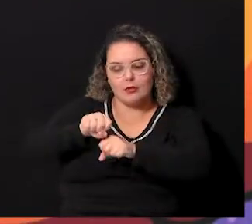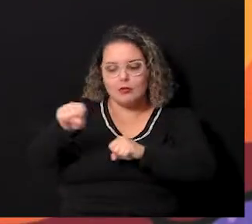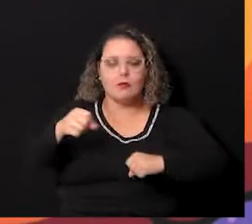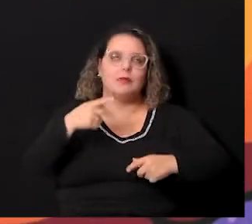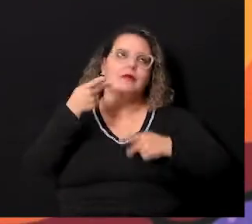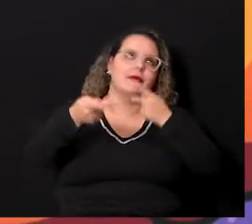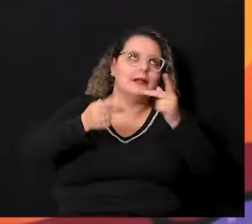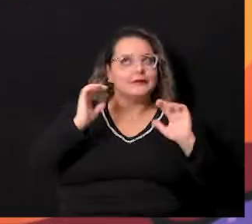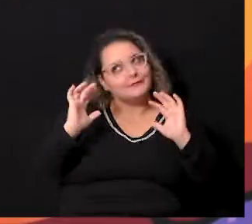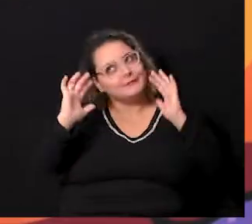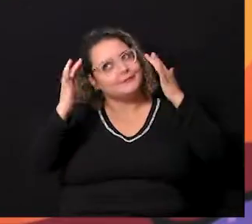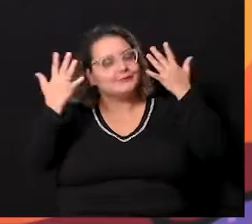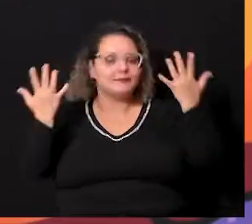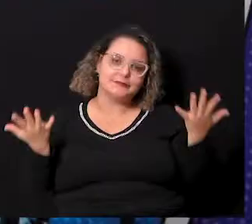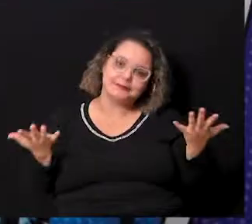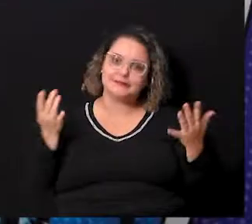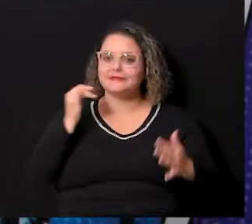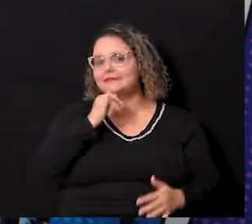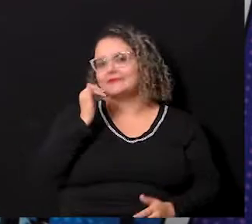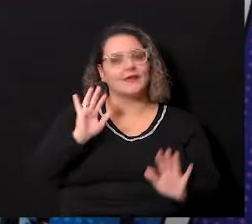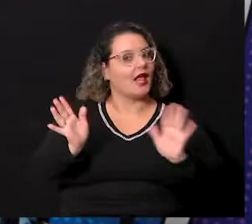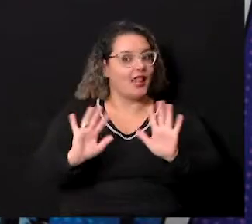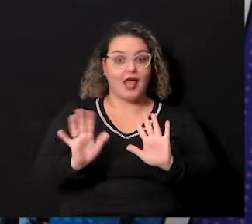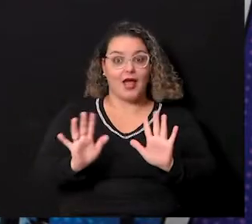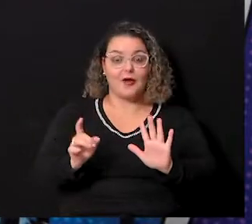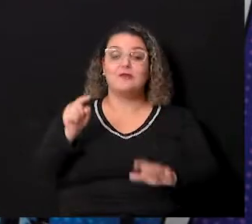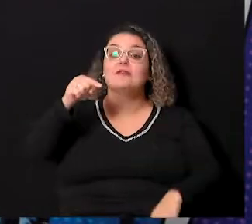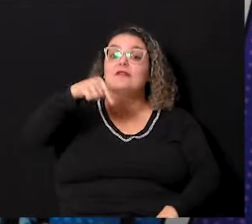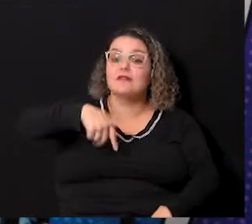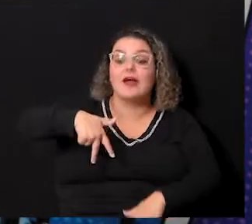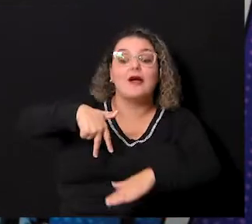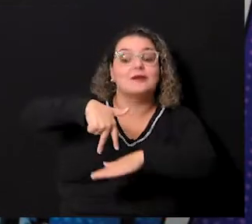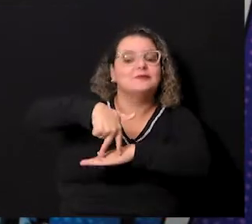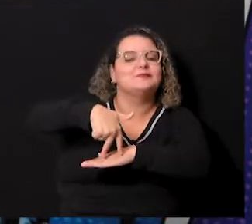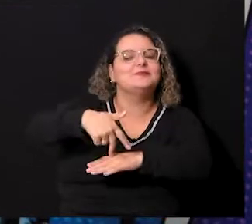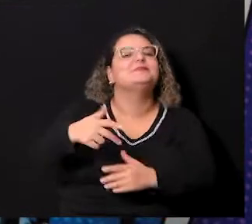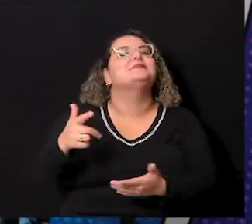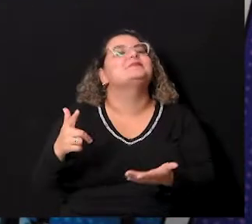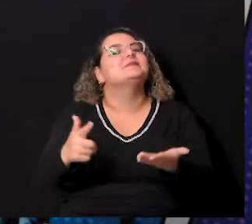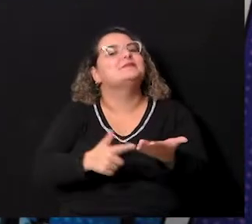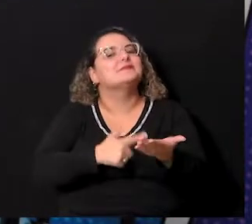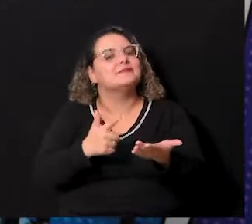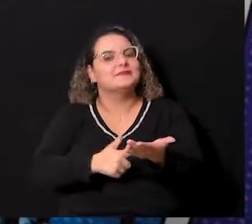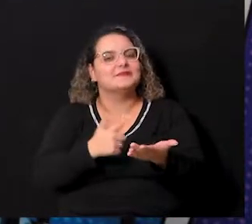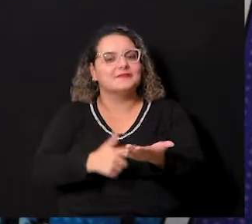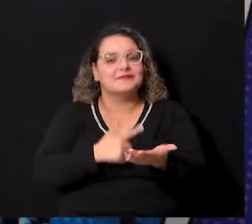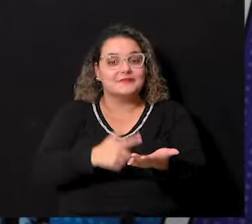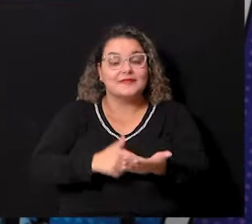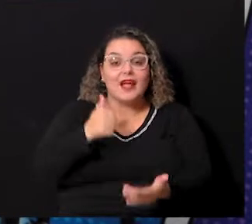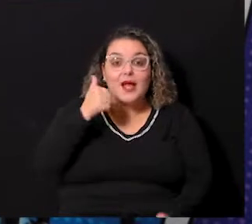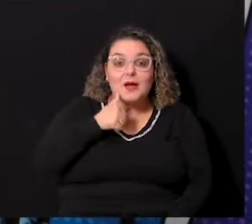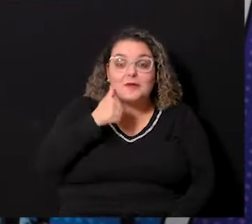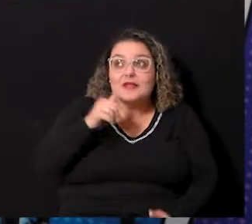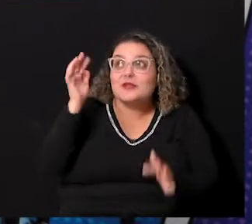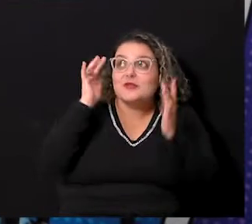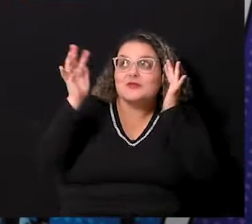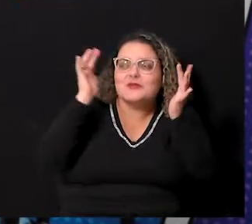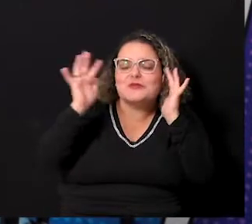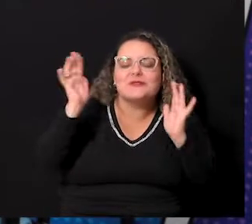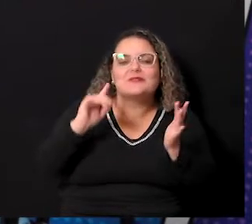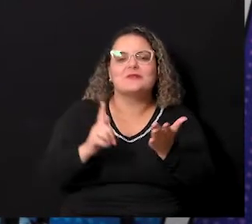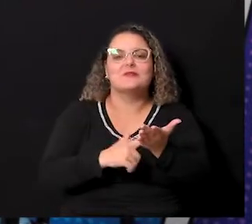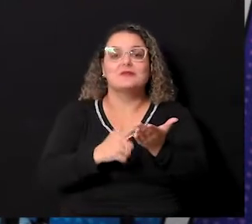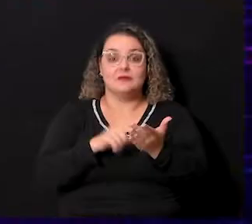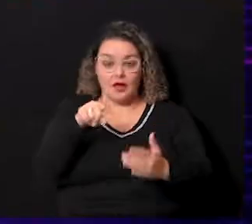para falar do tempo, para falar da Itália. Ela veio para falar do livro dela, A Menina que Sonhava com Livros.